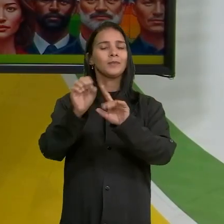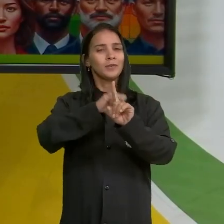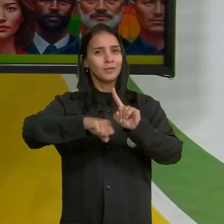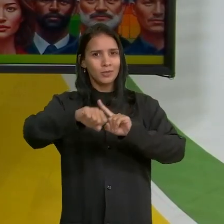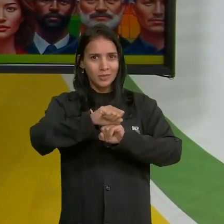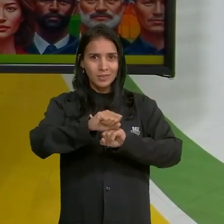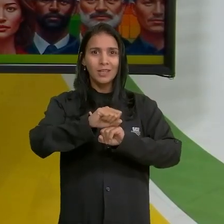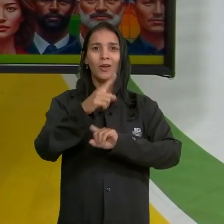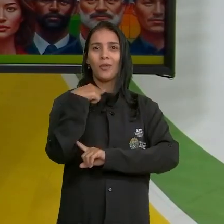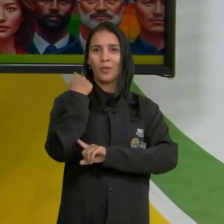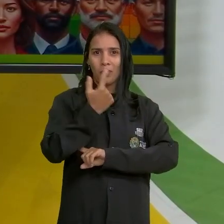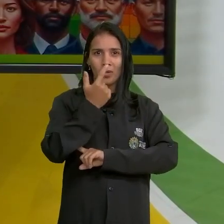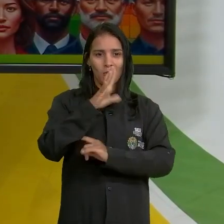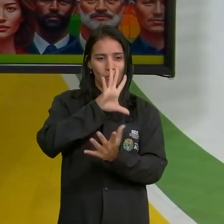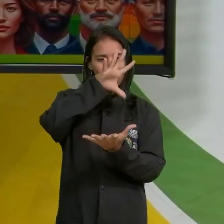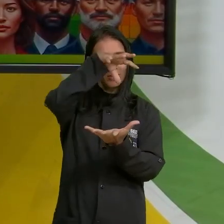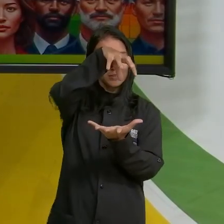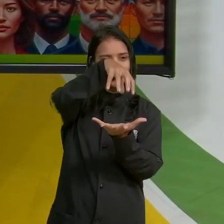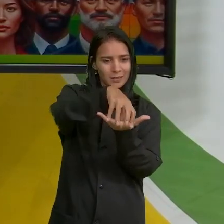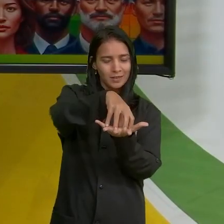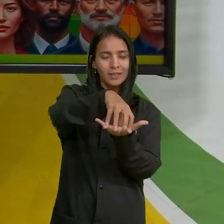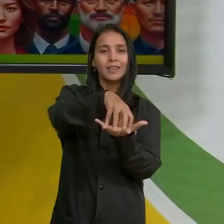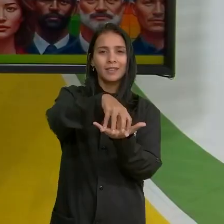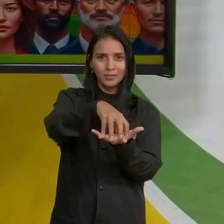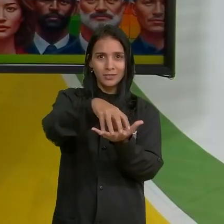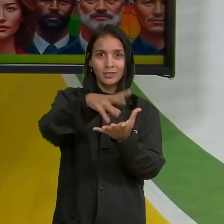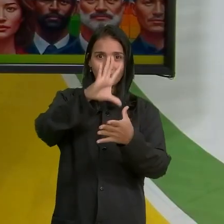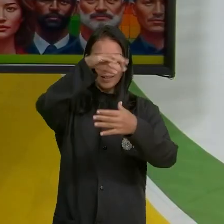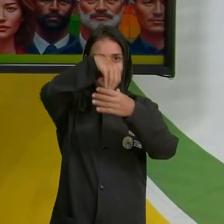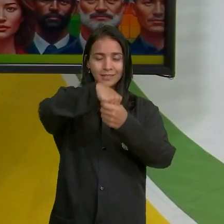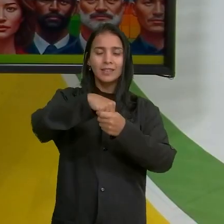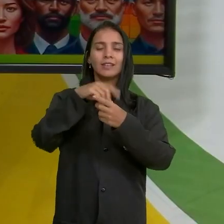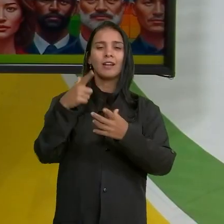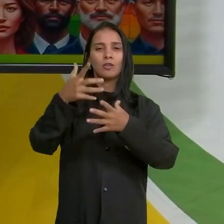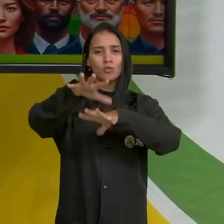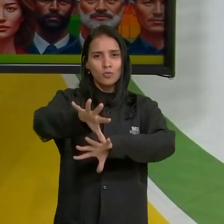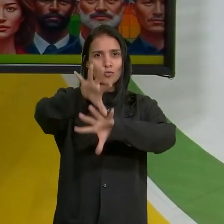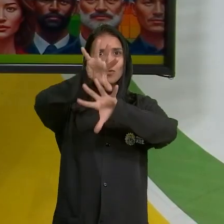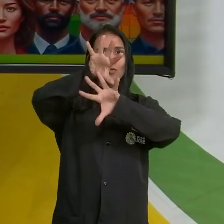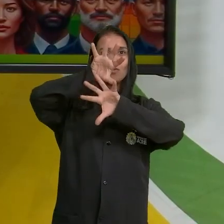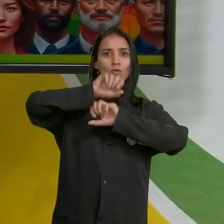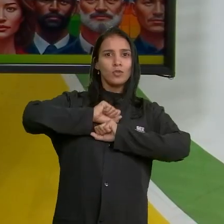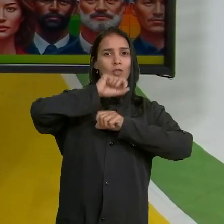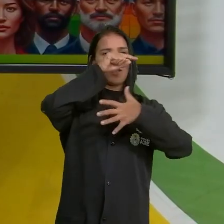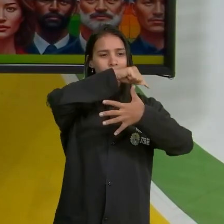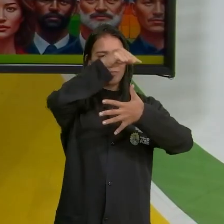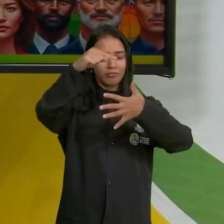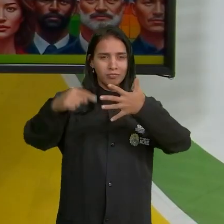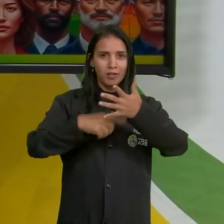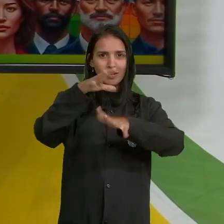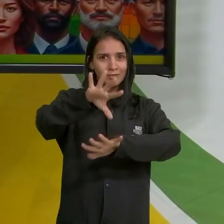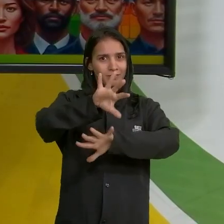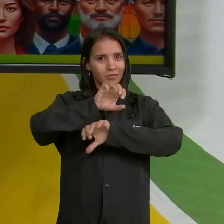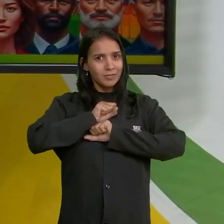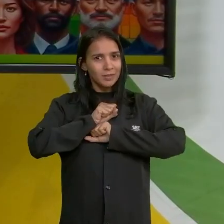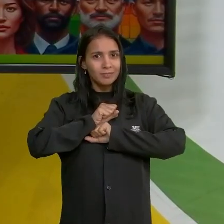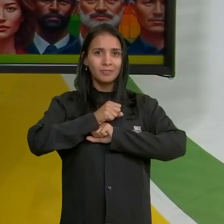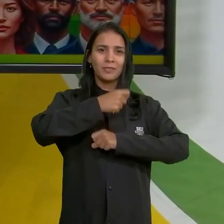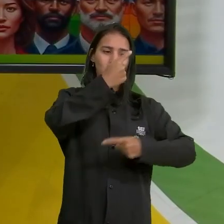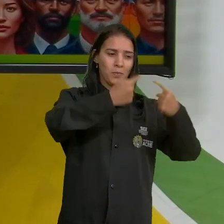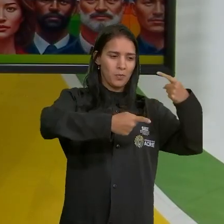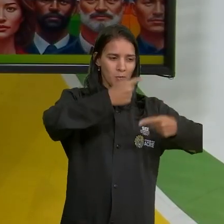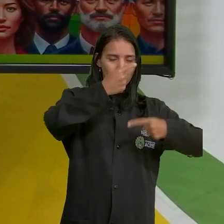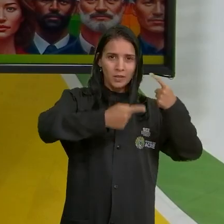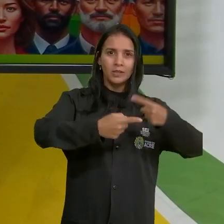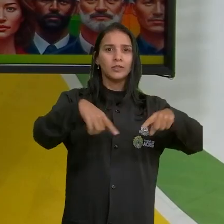o indivíduo ele simplesmente vai absorvendo todos esses elementos. Ele vai absorvendo os